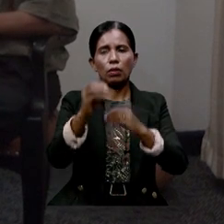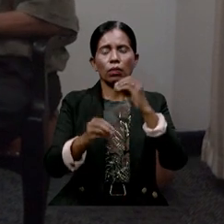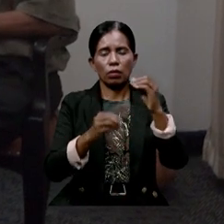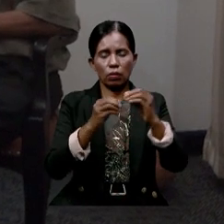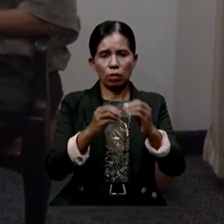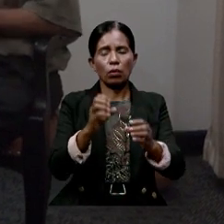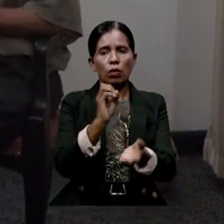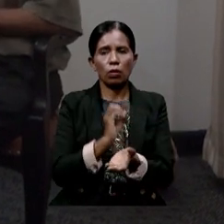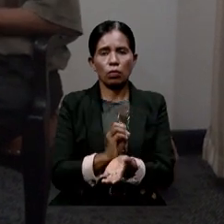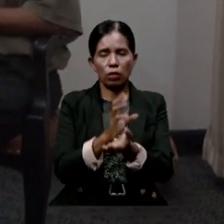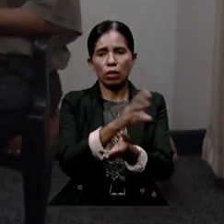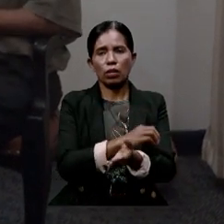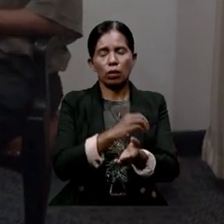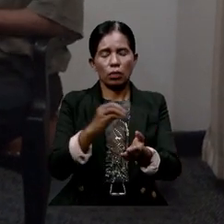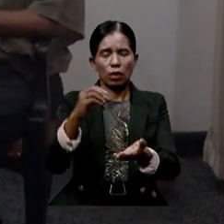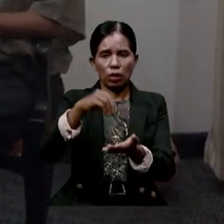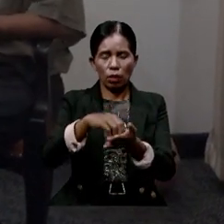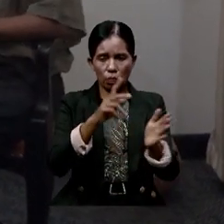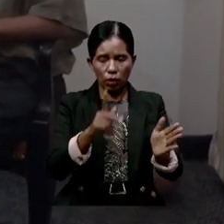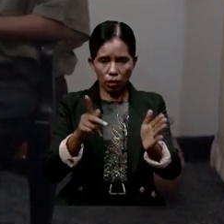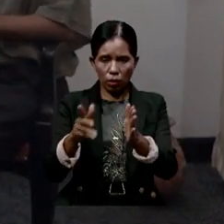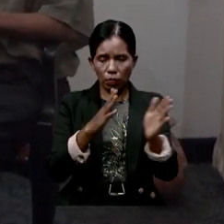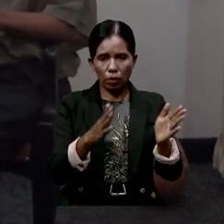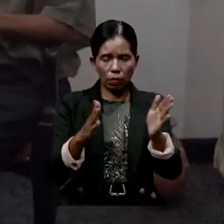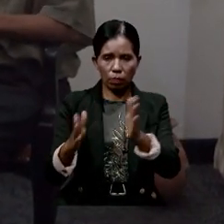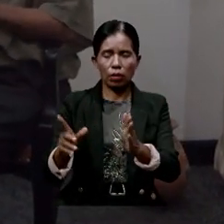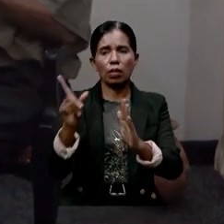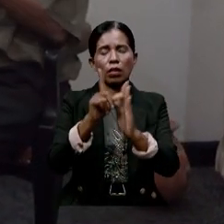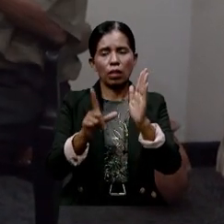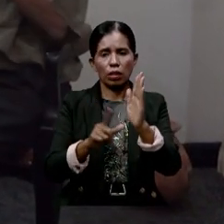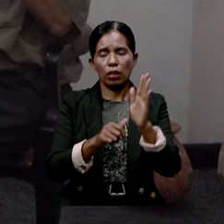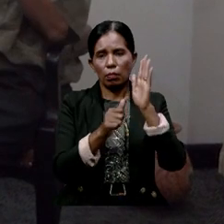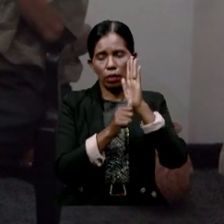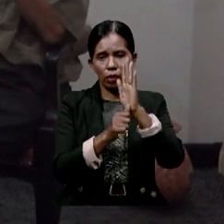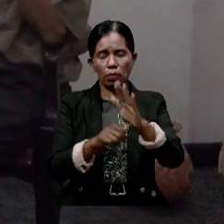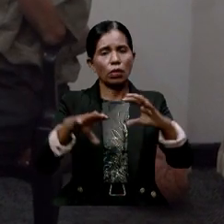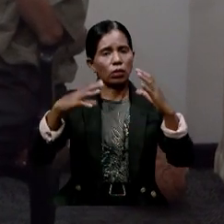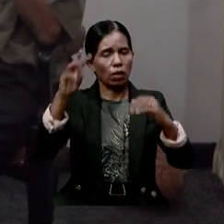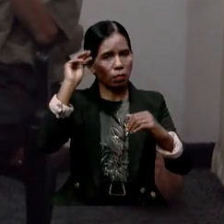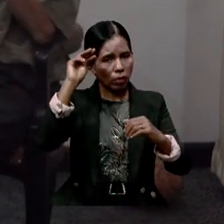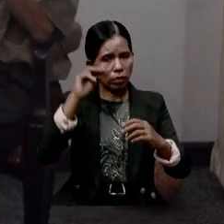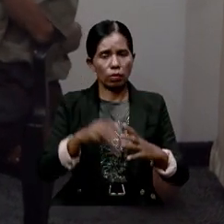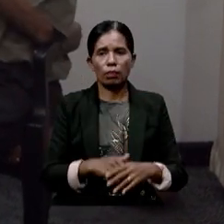barrezião no ecusi, a foi em traça plano no prepara enquadramento onde apresenta para o Conselho Ministro.